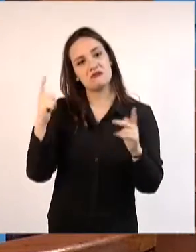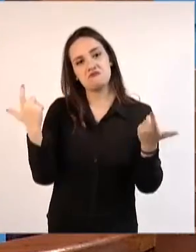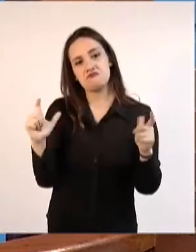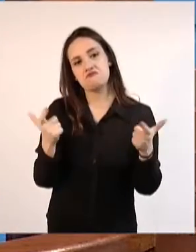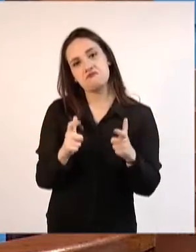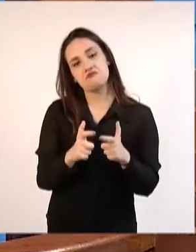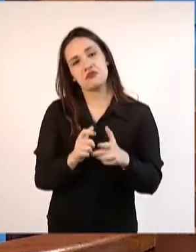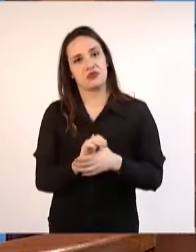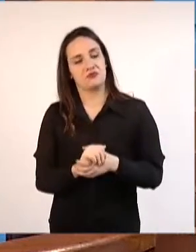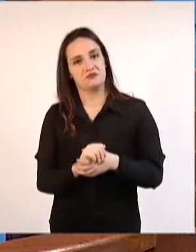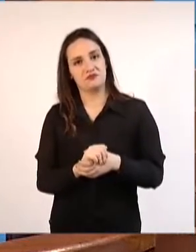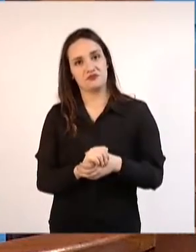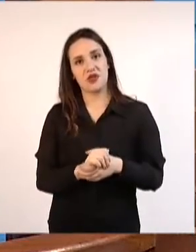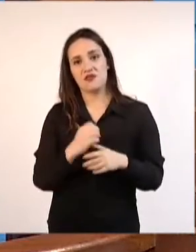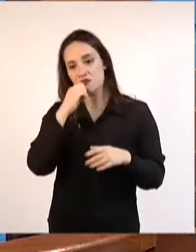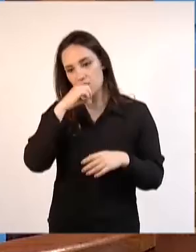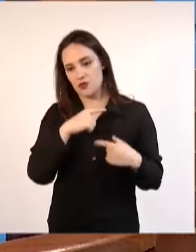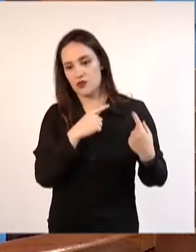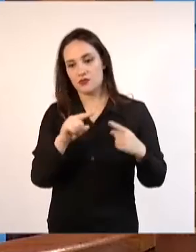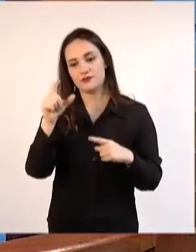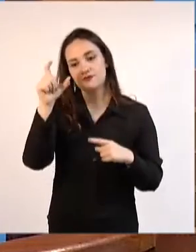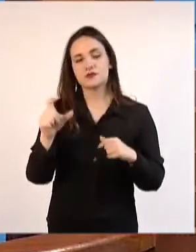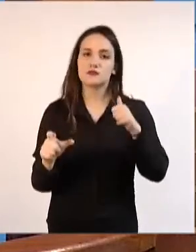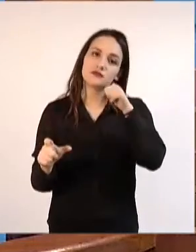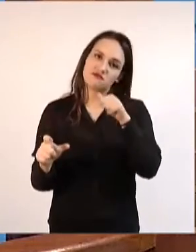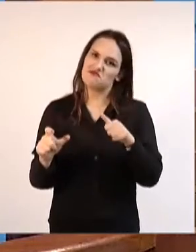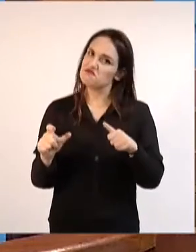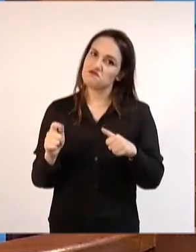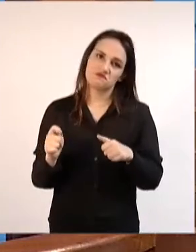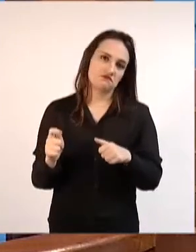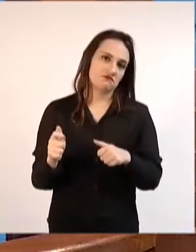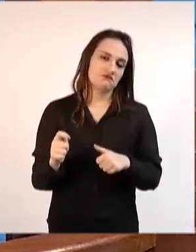de violência contra a mulher, por ser mulher, é muito